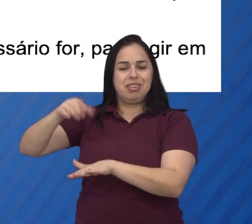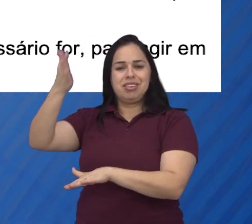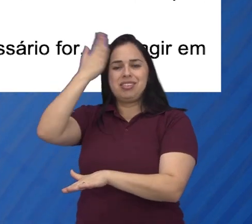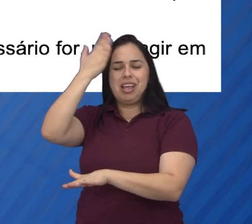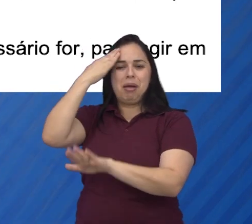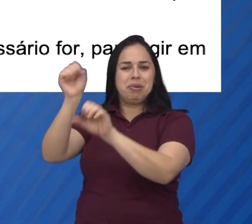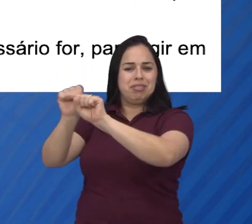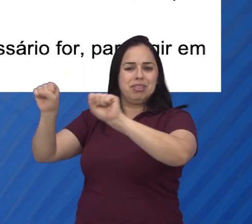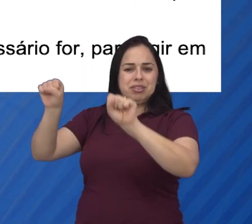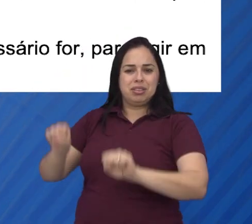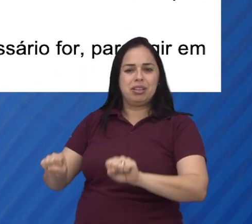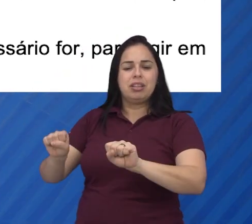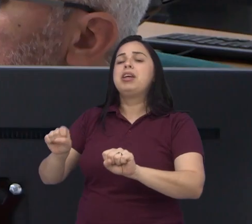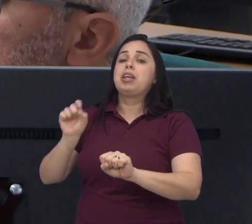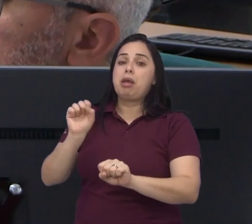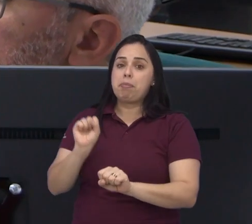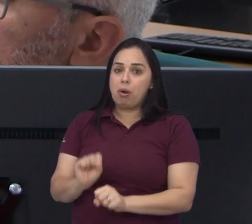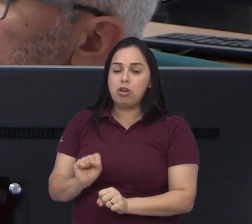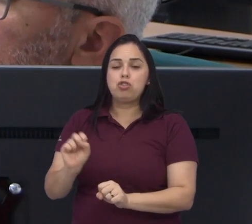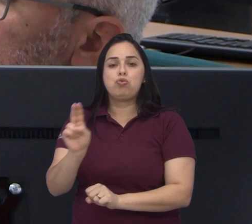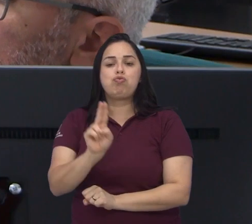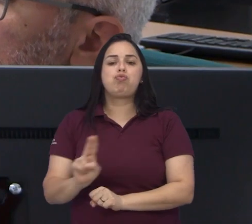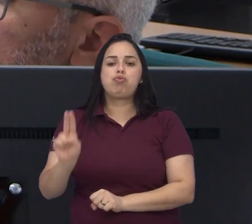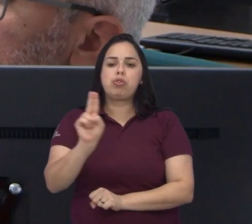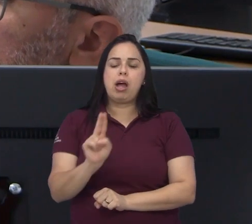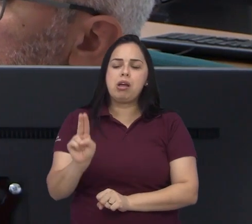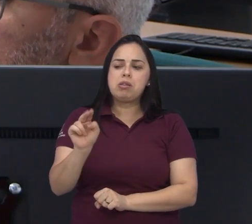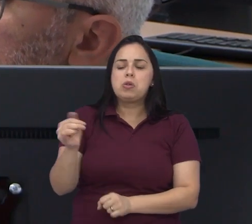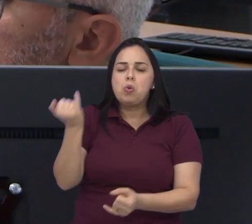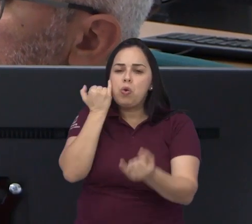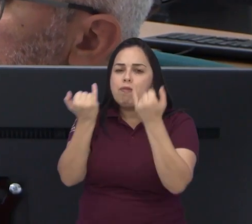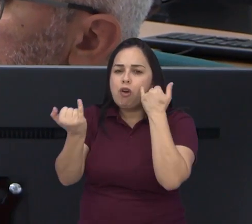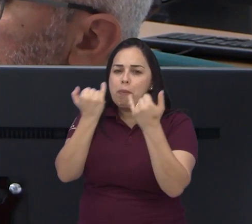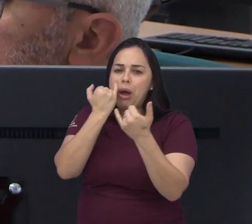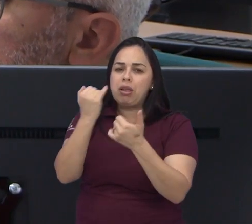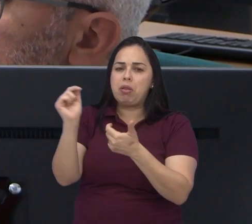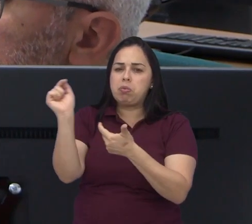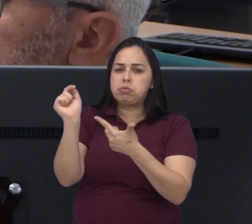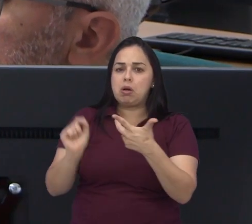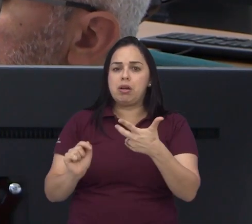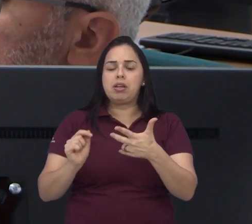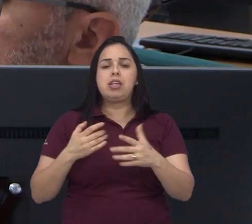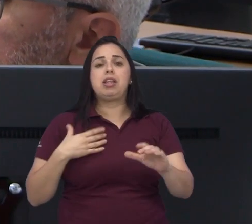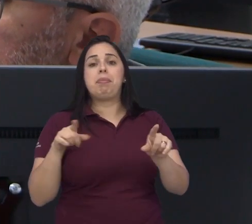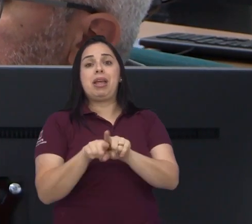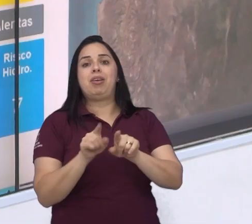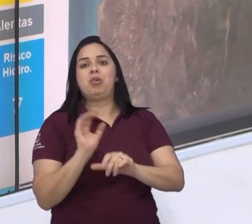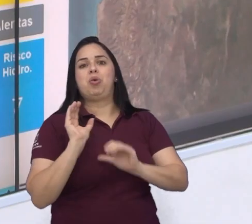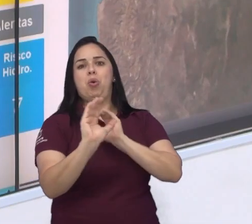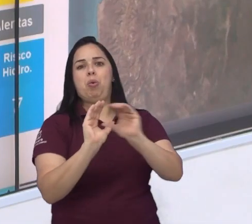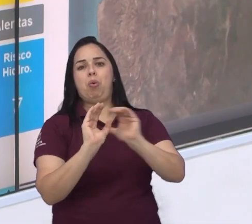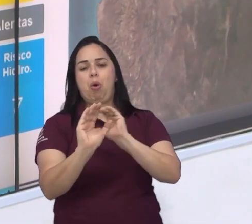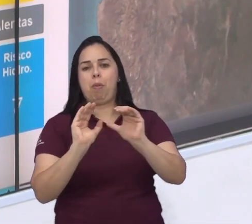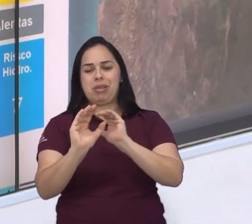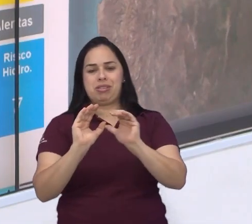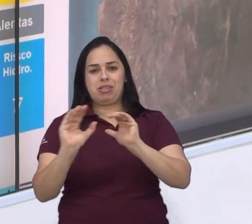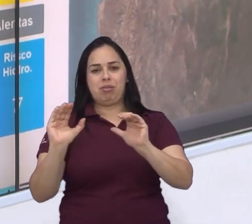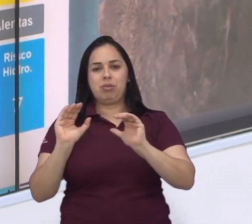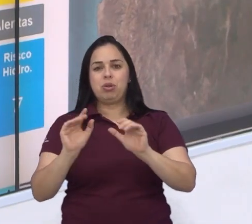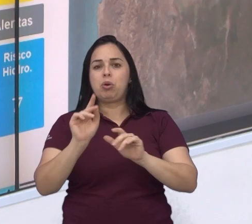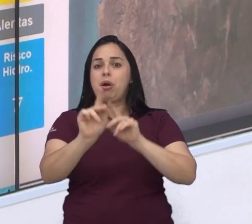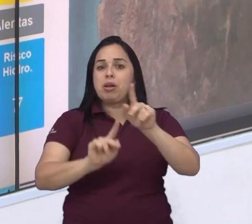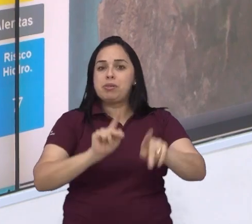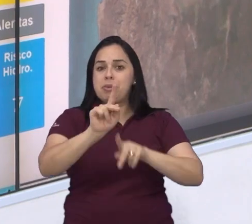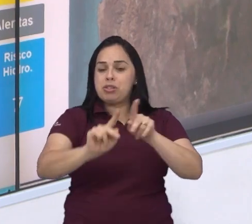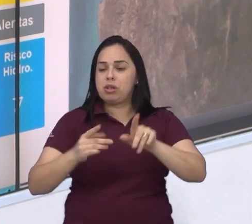que alimentem um sistema que pode ser usado como uma rede de comunicação com os moradores através do envio